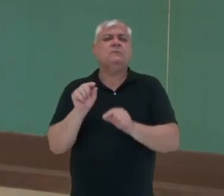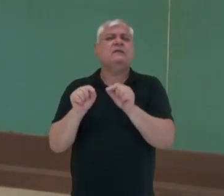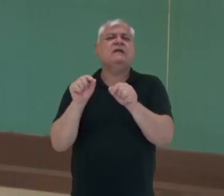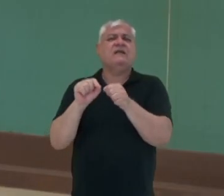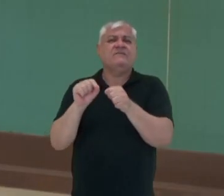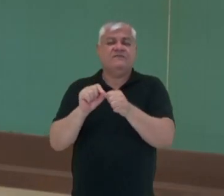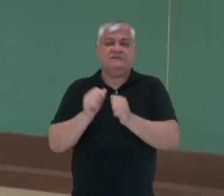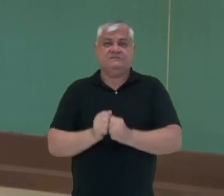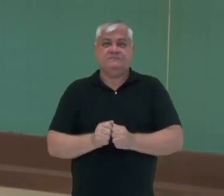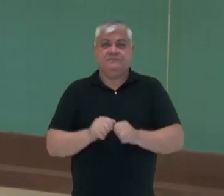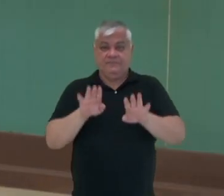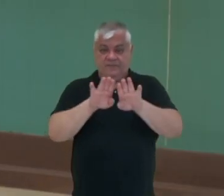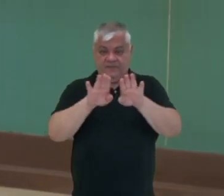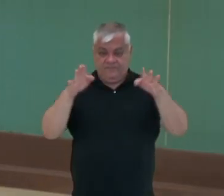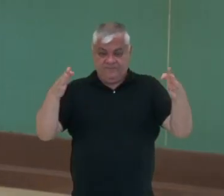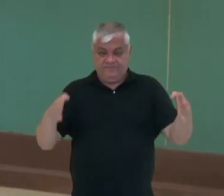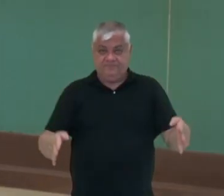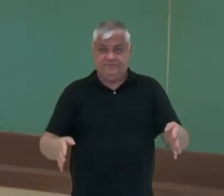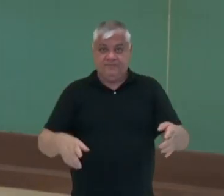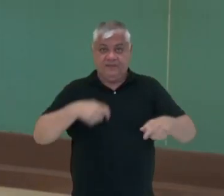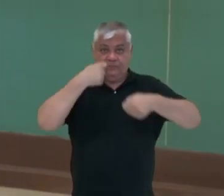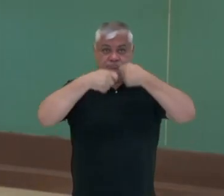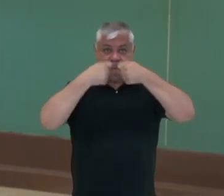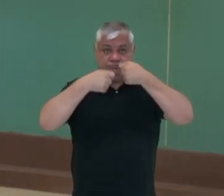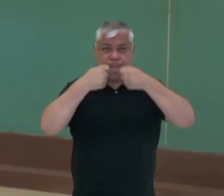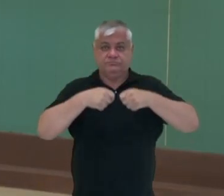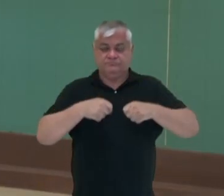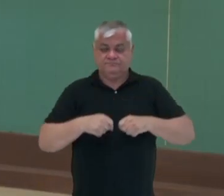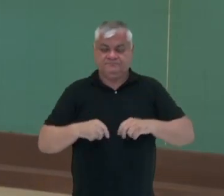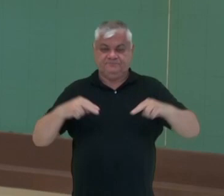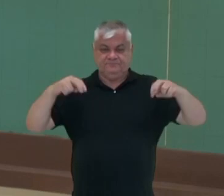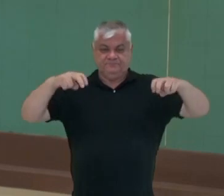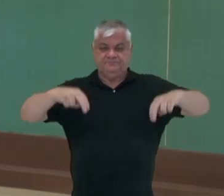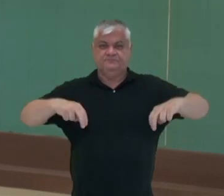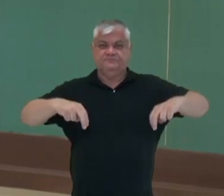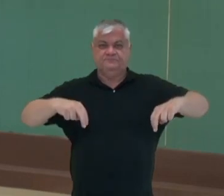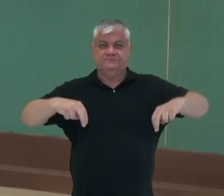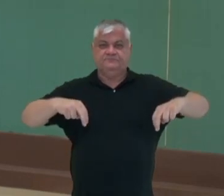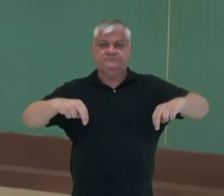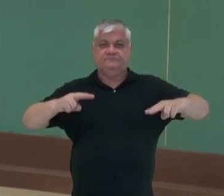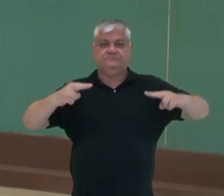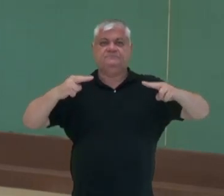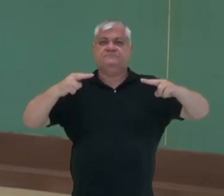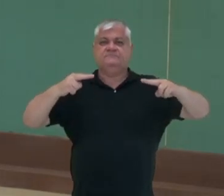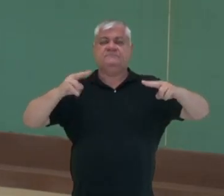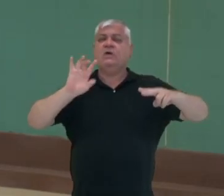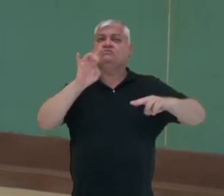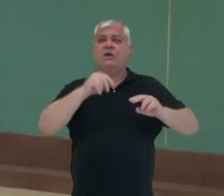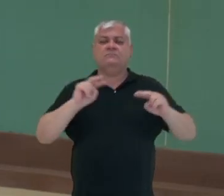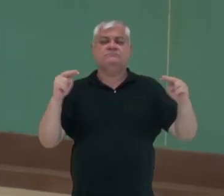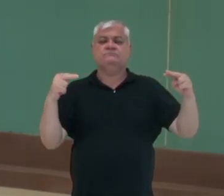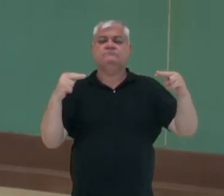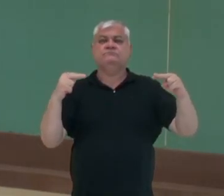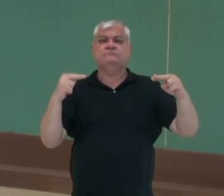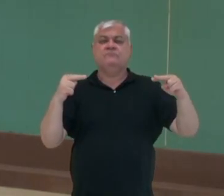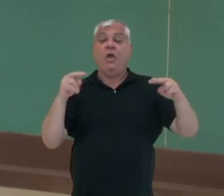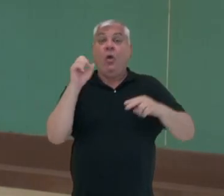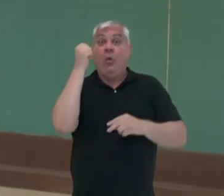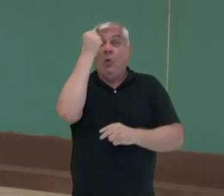performance? Era uma mesa de jantar, o Ulay estava aqui e a Marina estava aqui. Eles ficavam sentados se olhando. E isso durante o quê? 8 horas